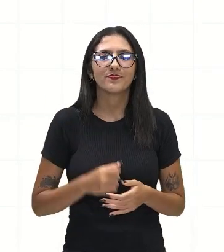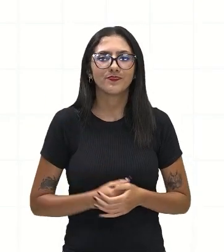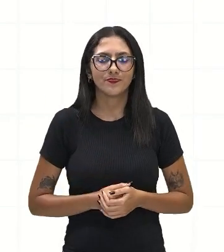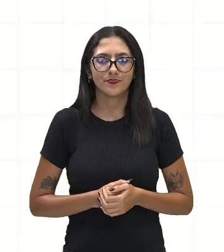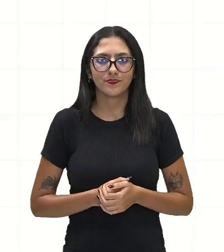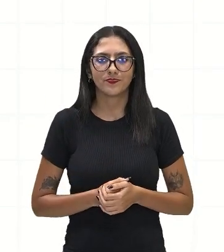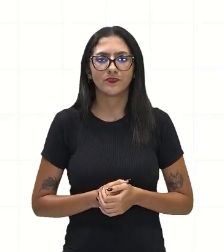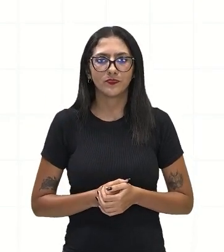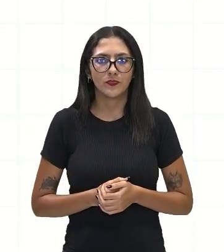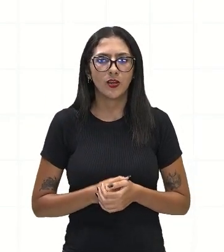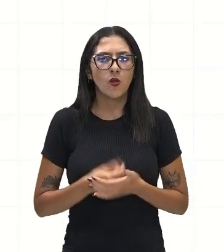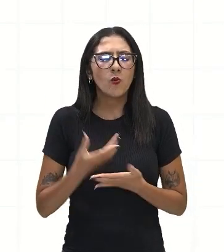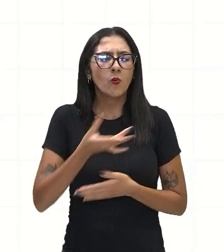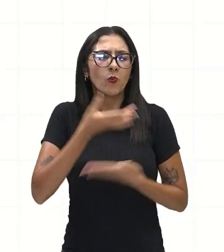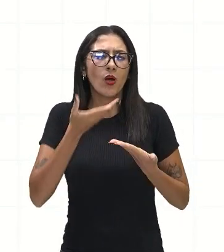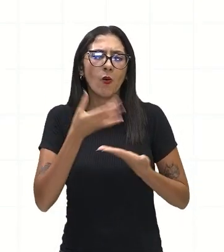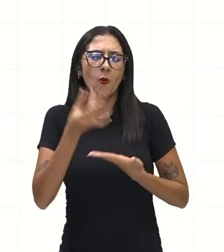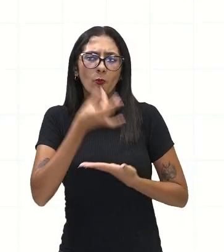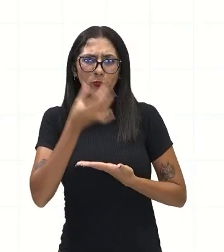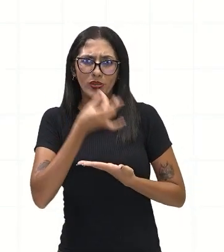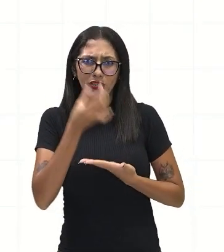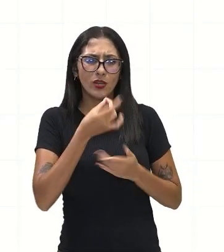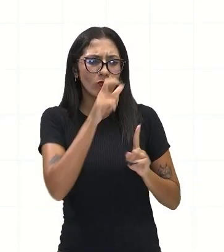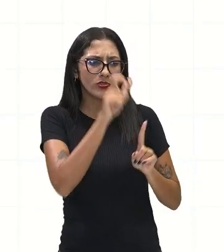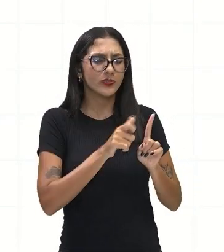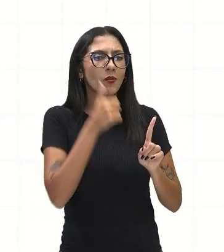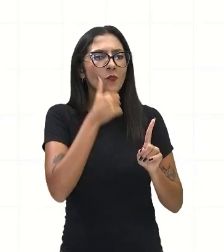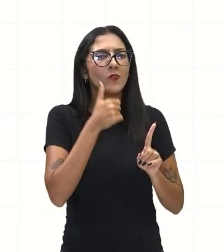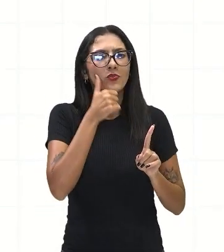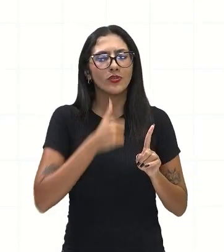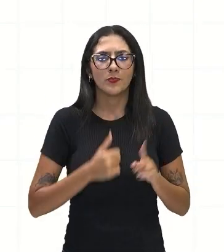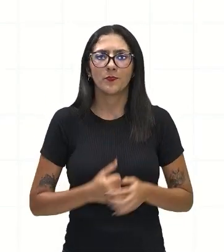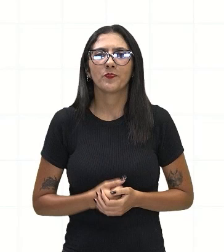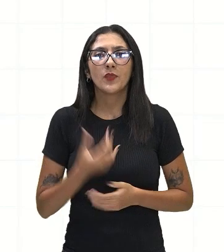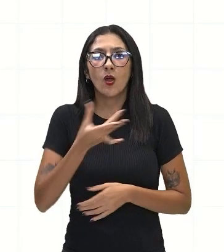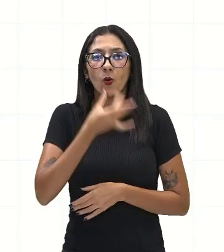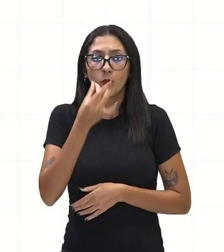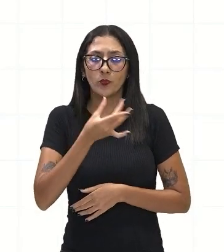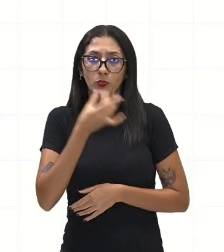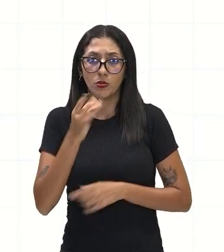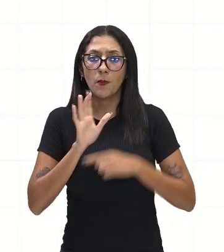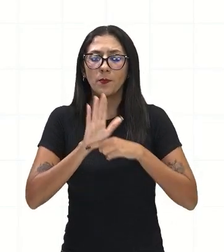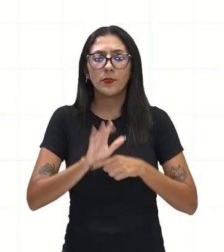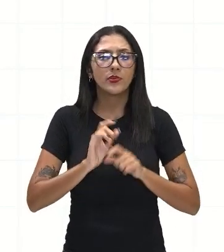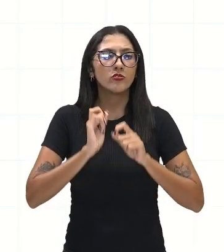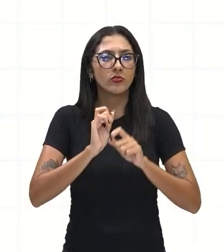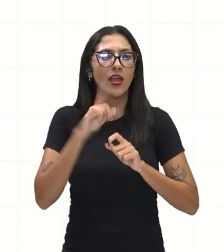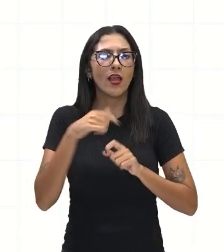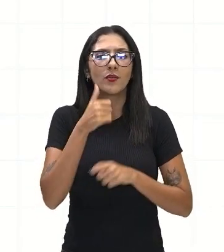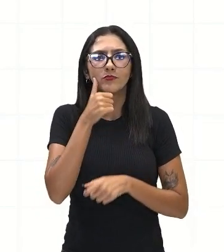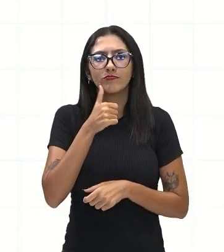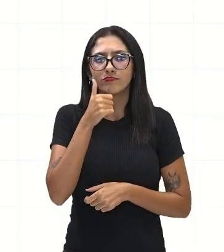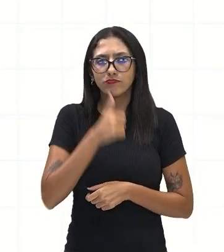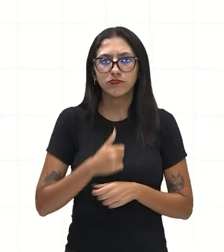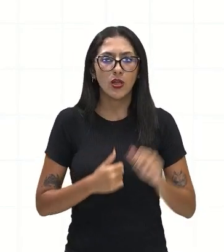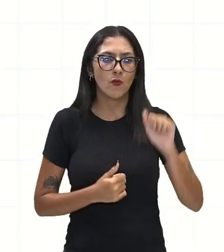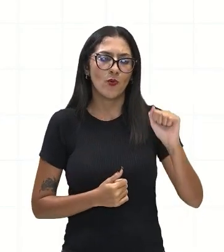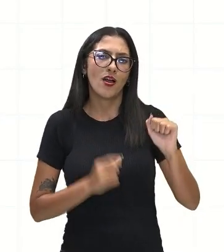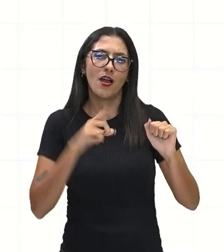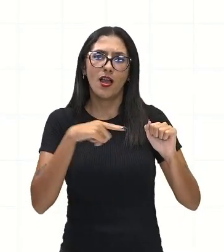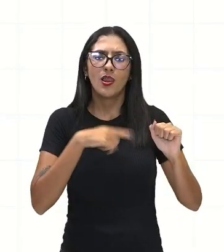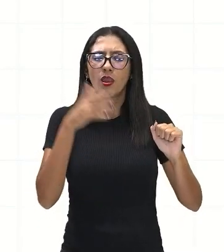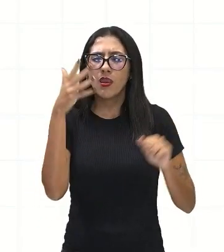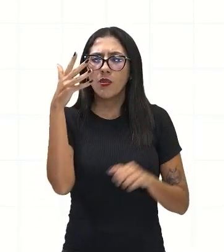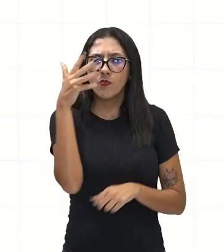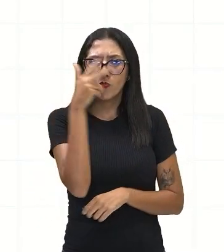sobre a princesa é de que ela é isso mesmo. A opinião diz respeito ao fato dela ser muito bonita,